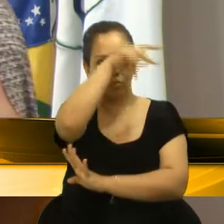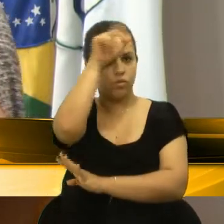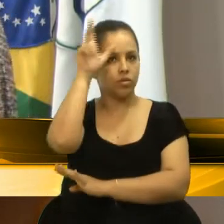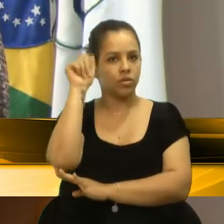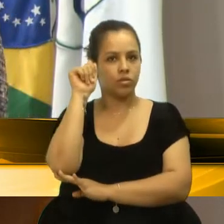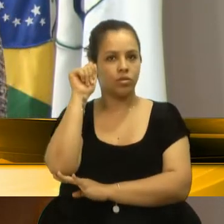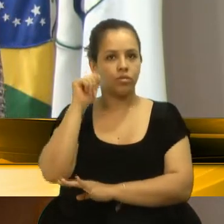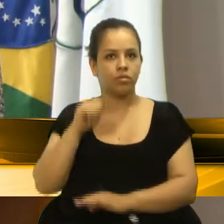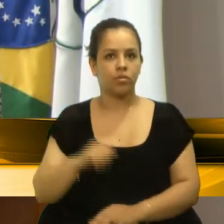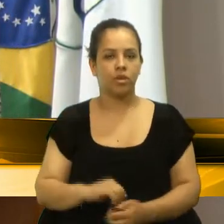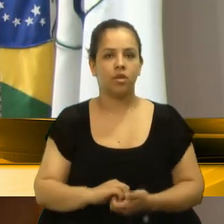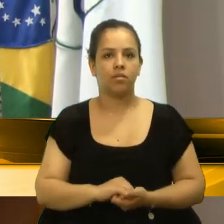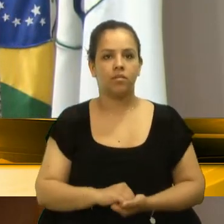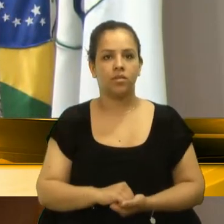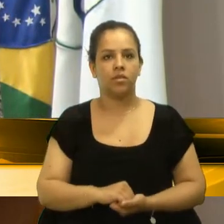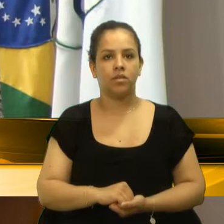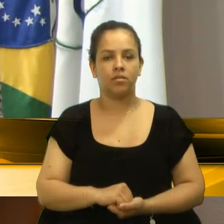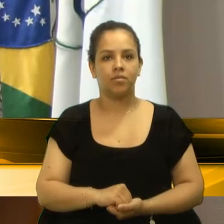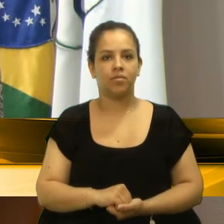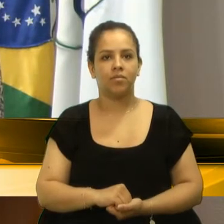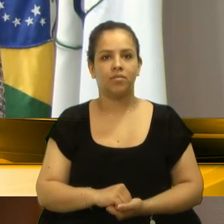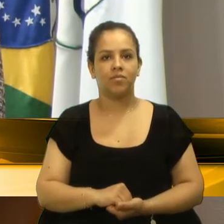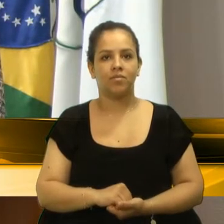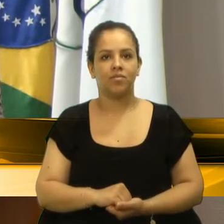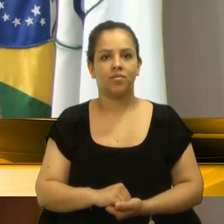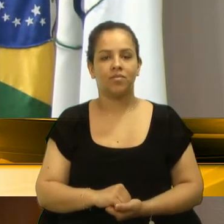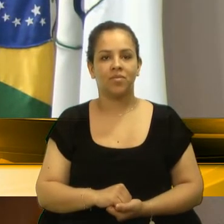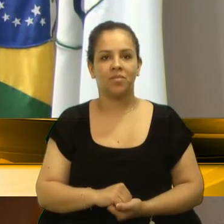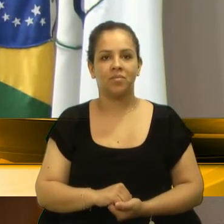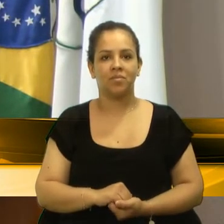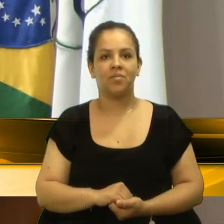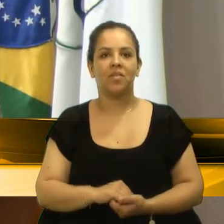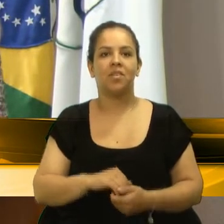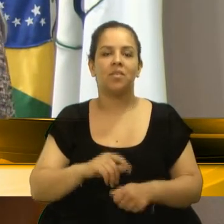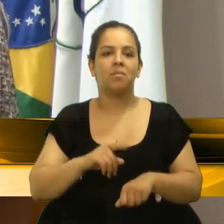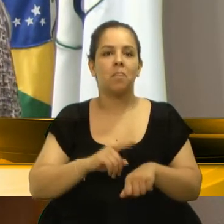Eu os desafio, senhores, se em algum momento